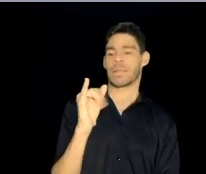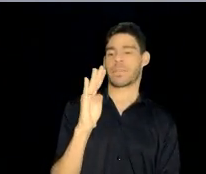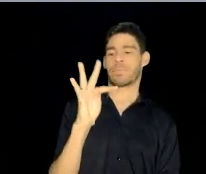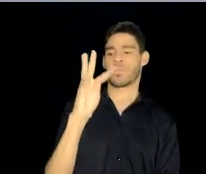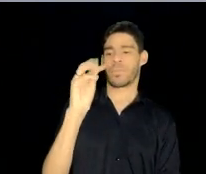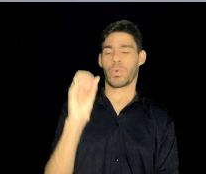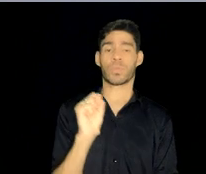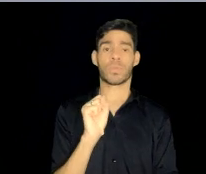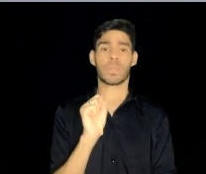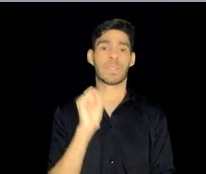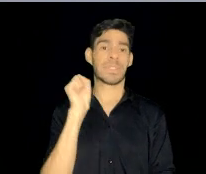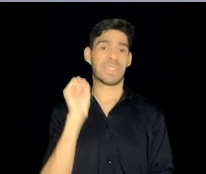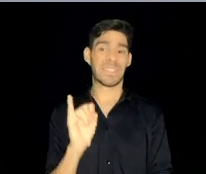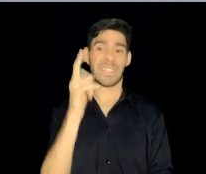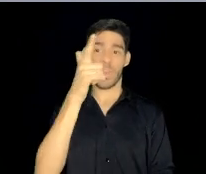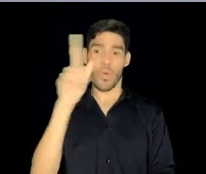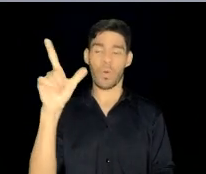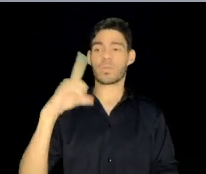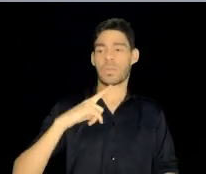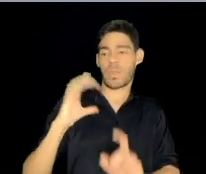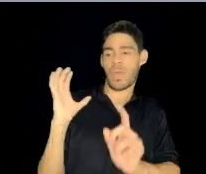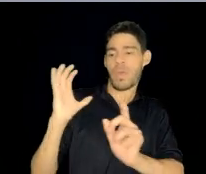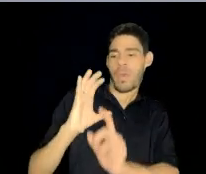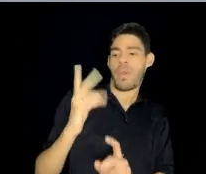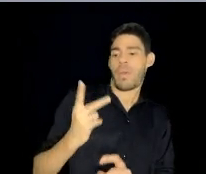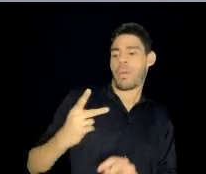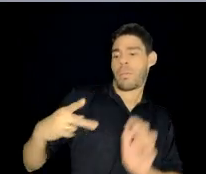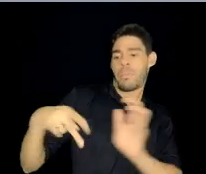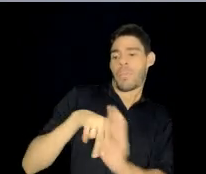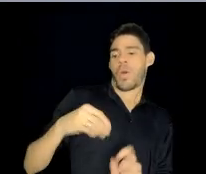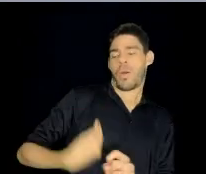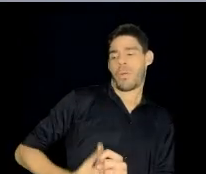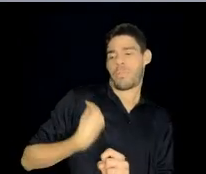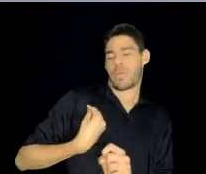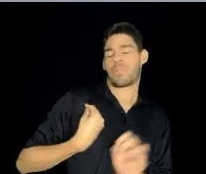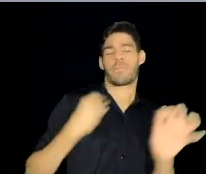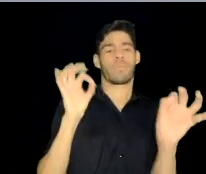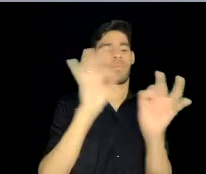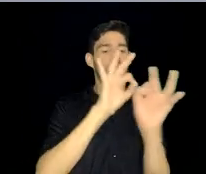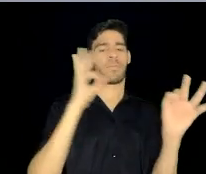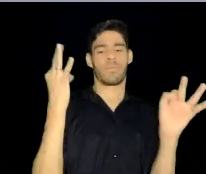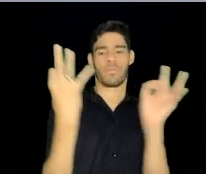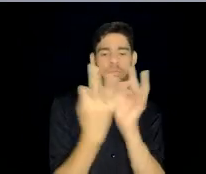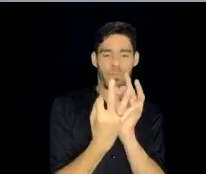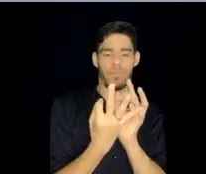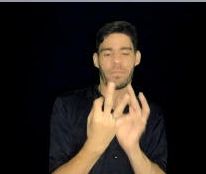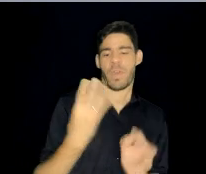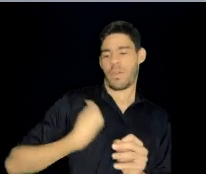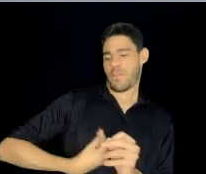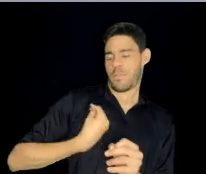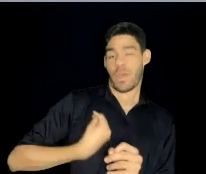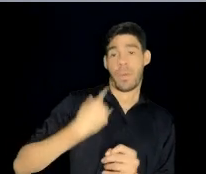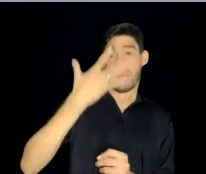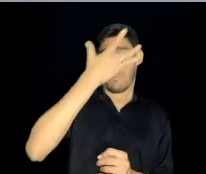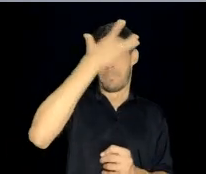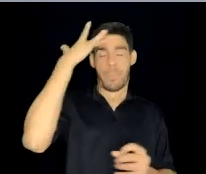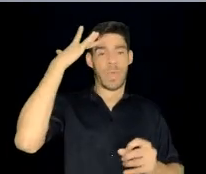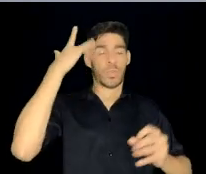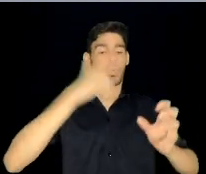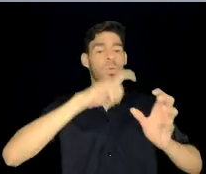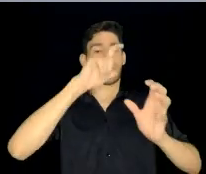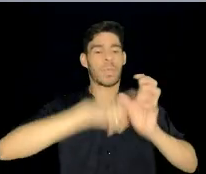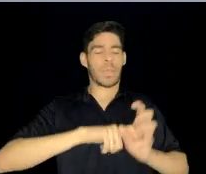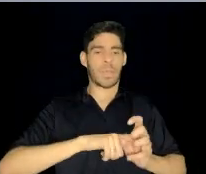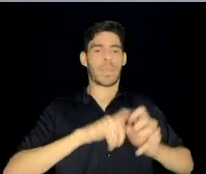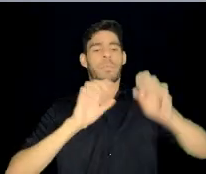tributárias, se há outros fatores influenciando a própria sobrevivência da família, a sobrevivência de